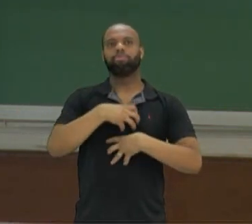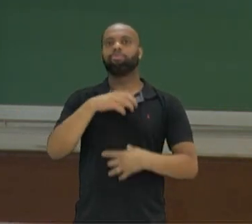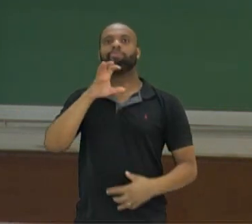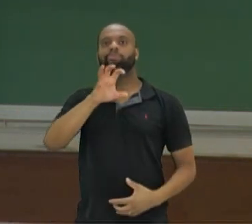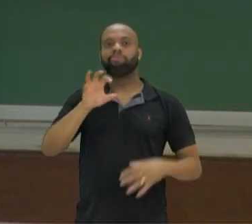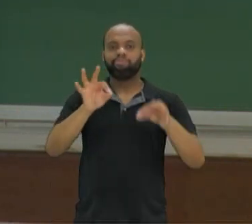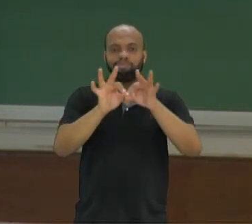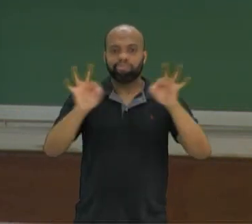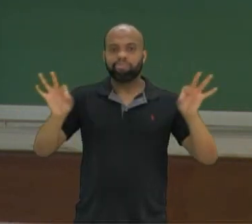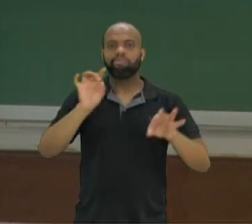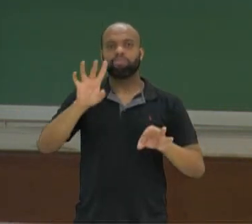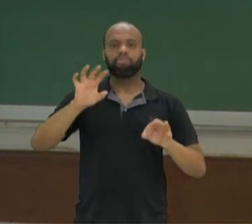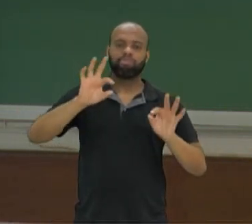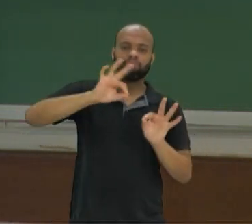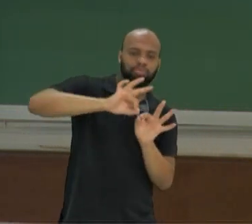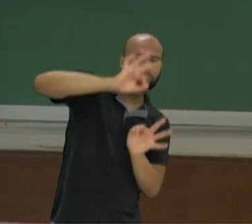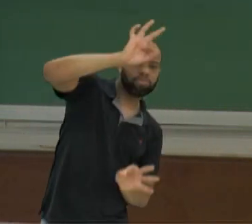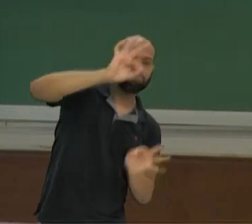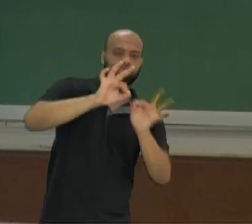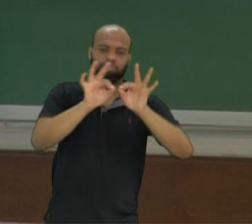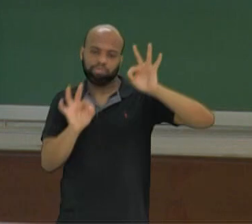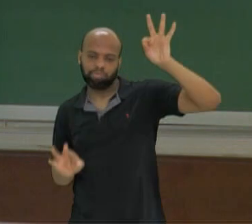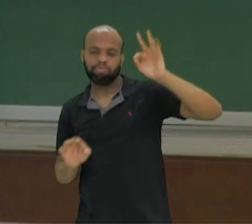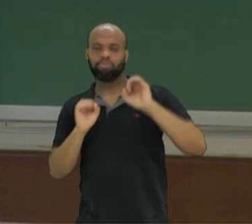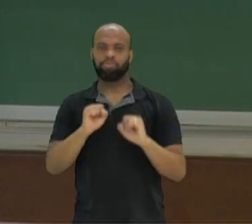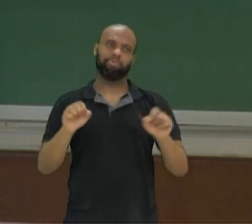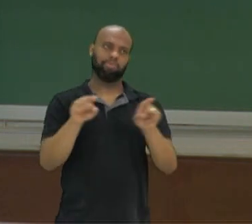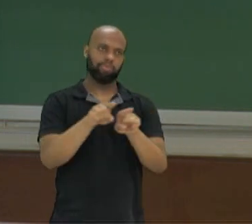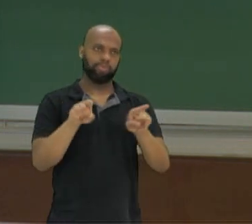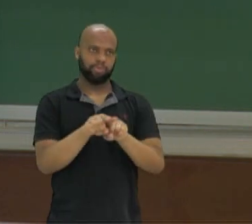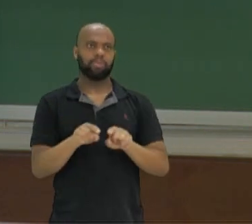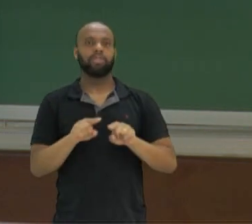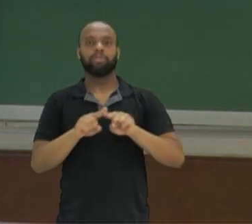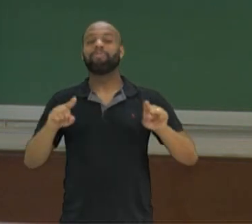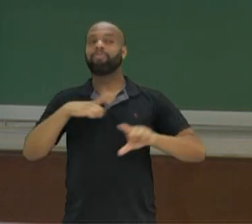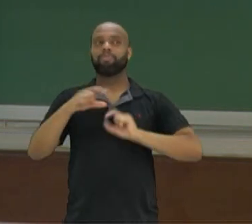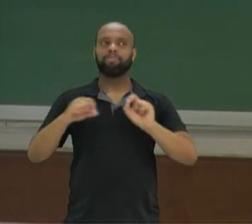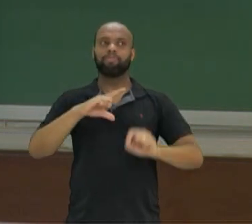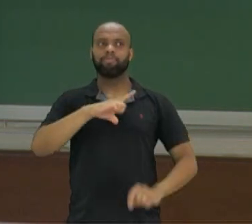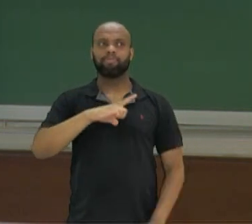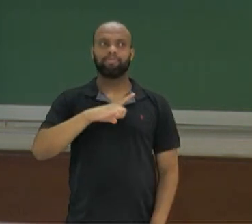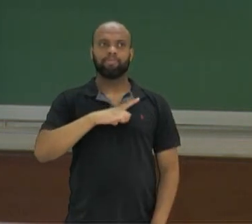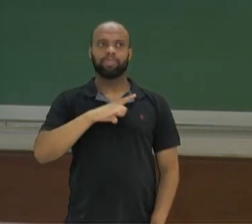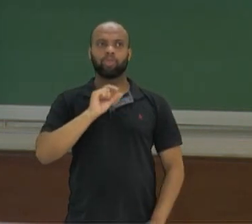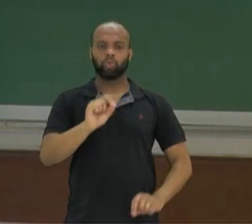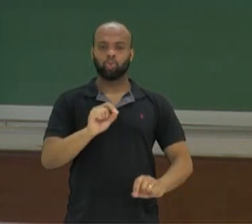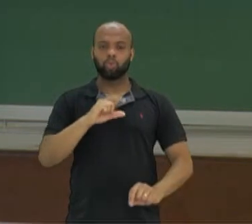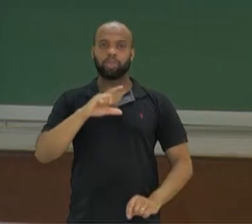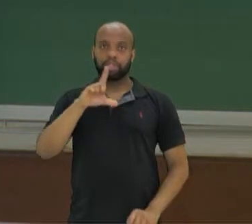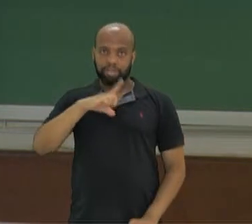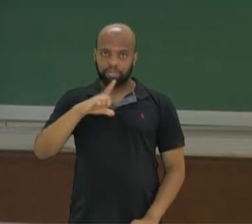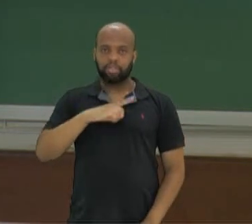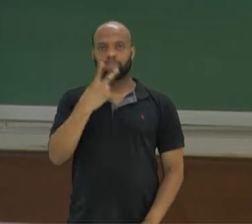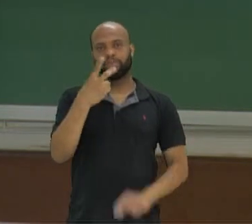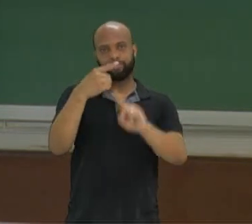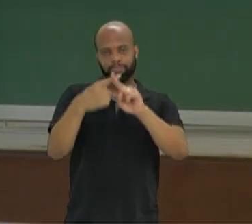dessa forma, tá? Ele podia estar cortando aqui desta forma diagonal, mas estaria trazendo duas metades iguais